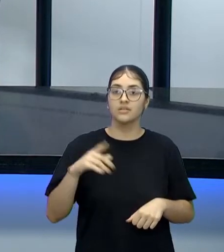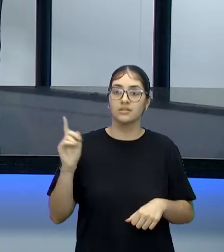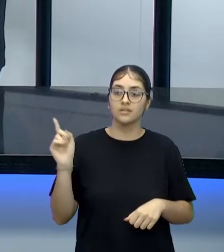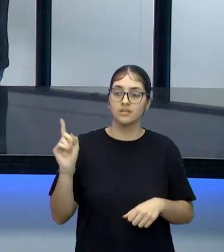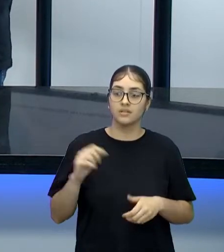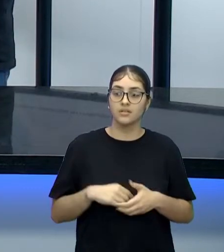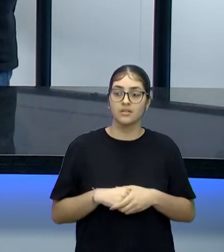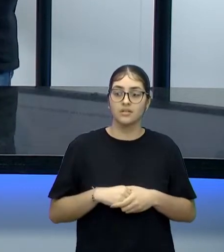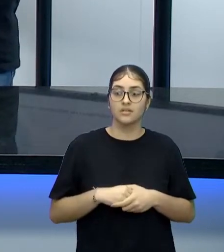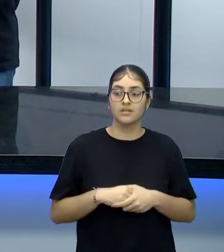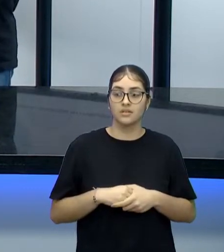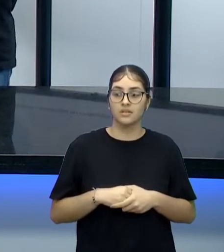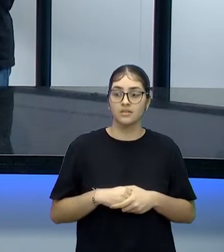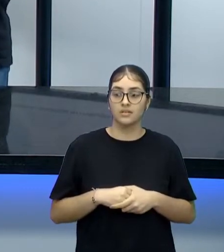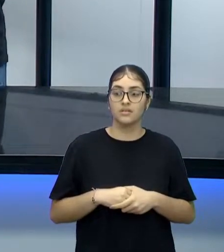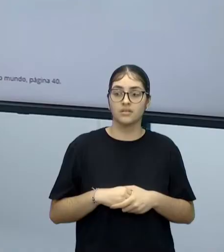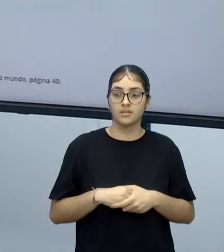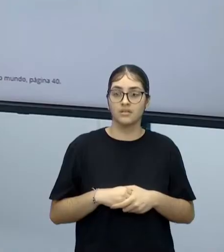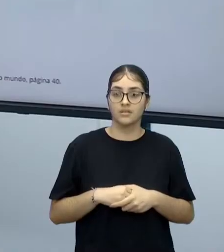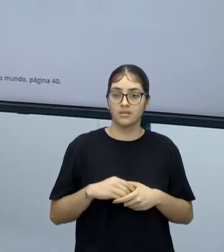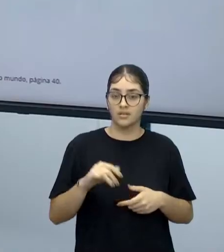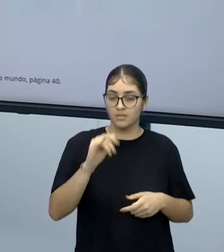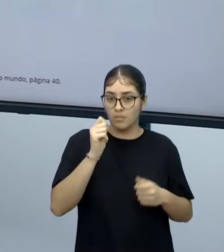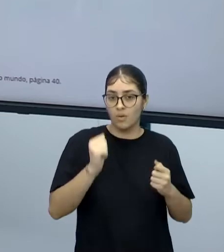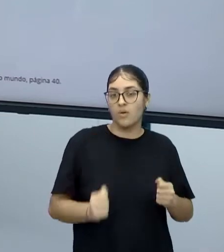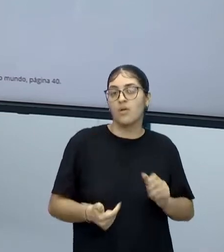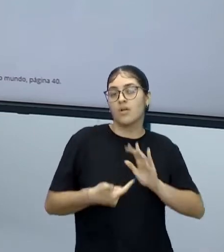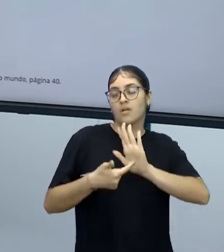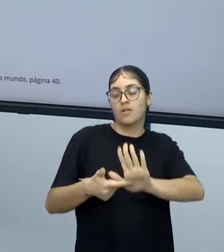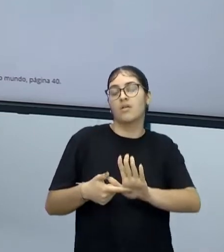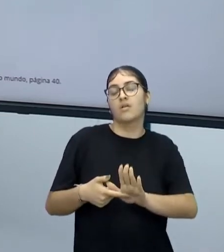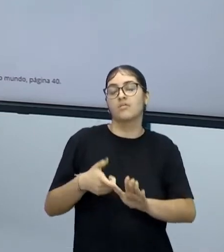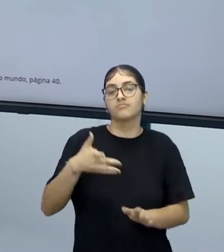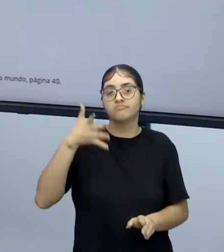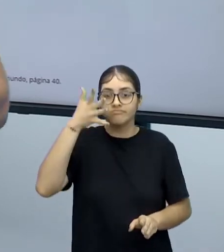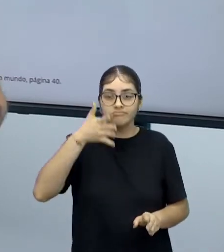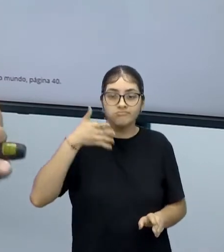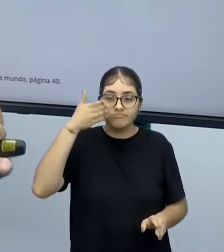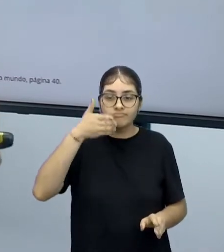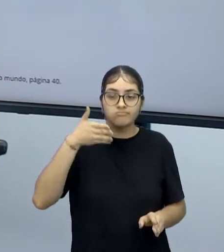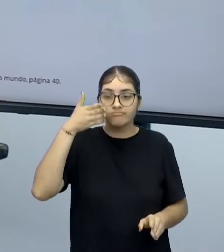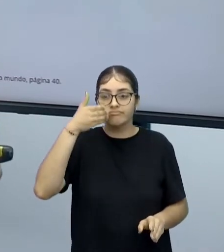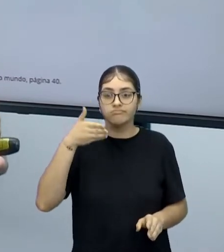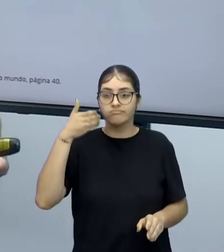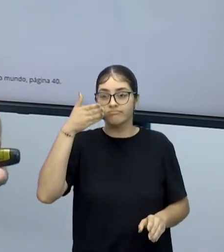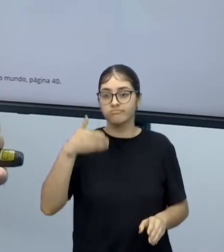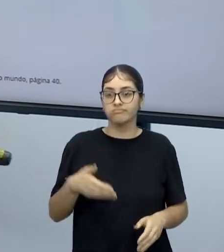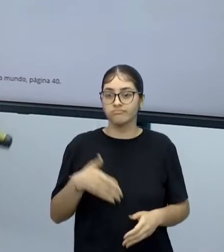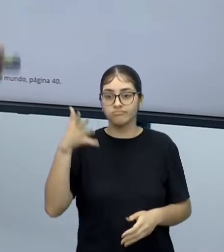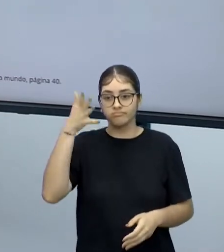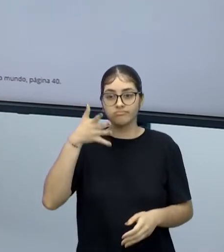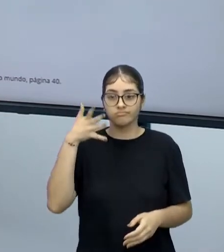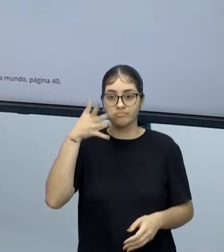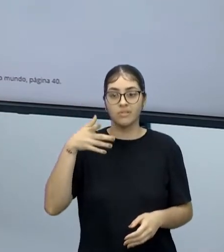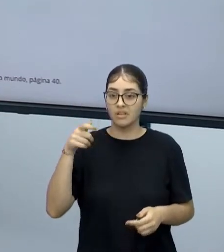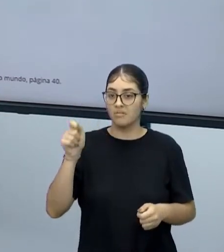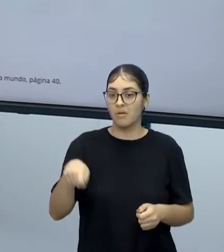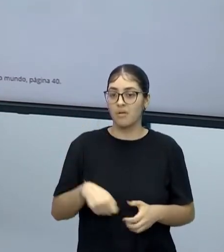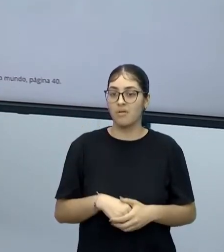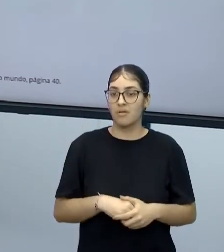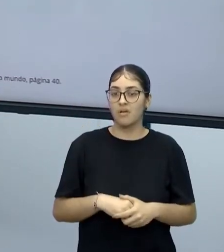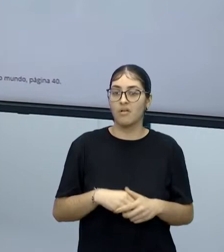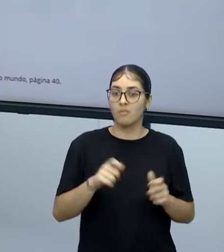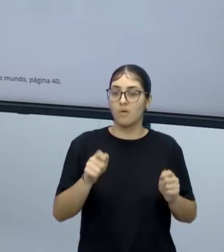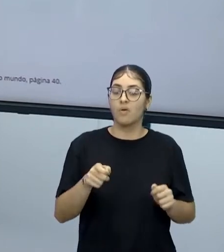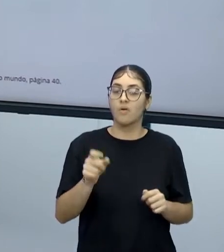tipos de apresentação aí, que pode ser uma apresentação em forma de seminário utilizando o PowerPoint também, né? Percebam que a gente coloca